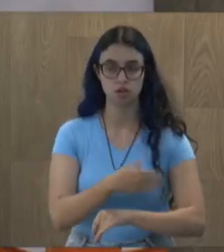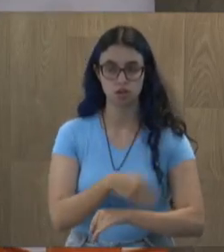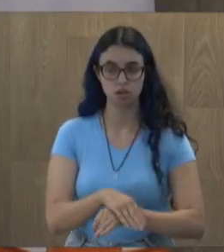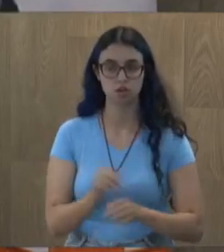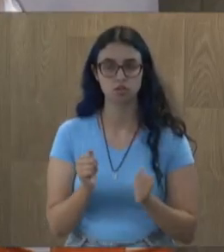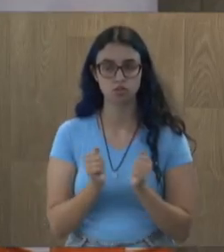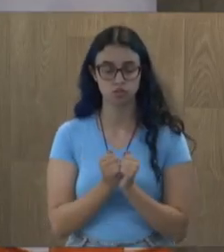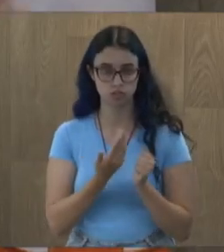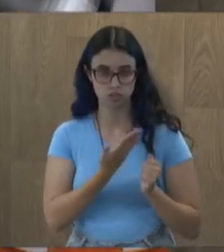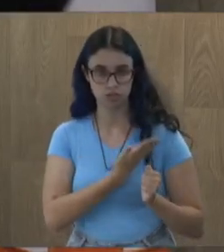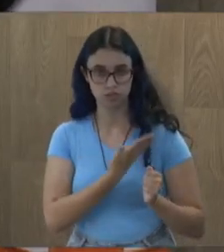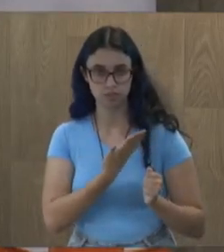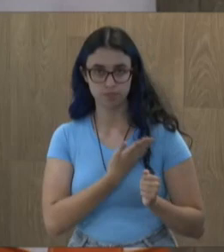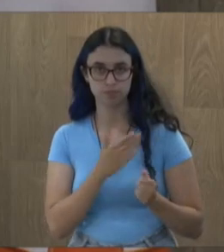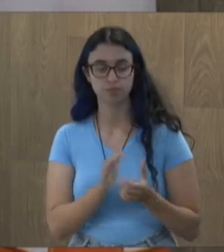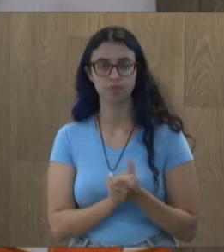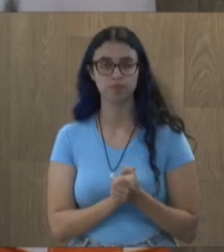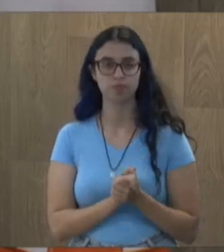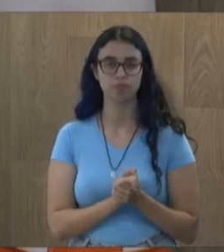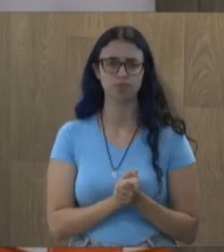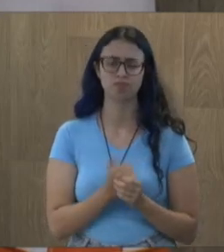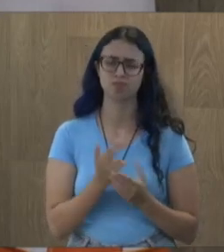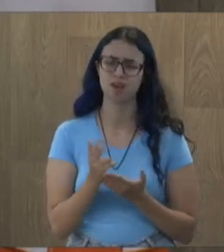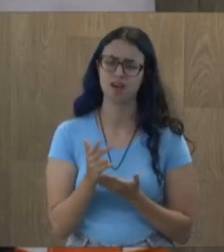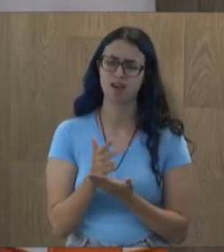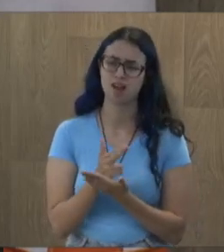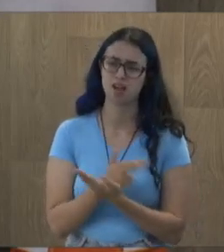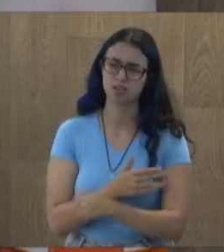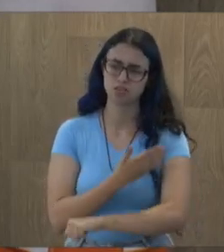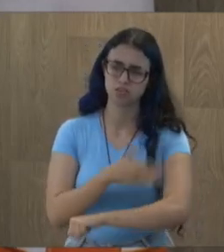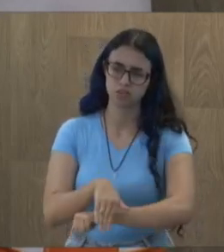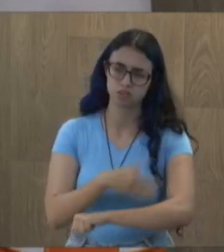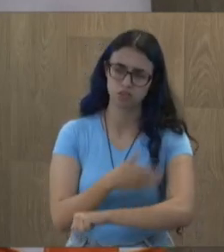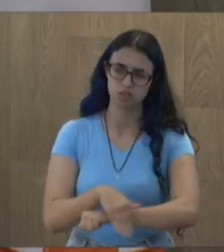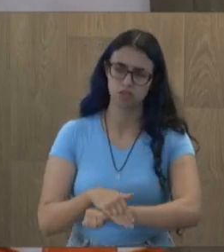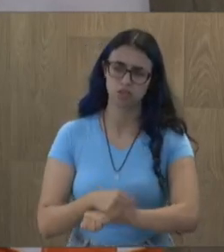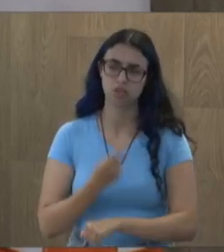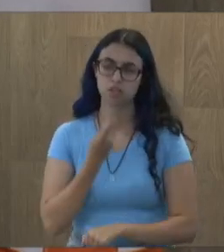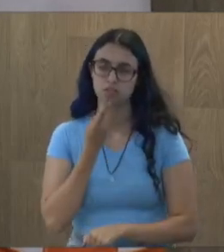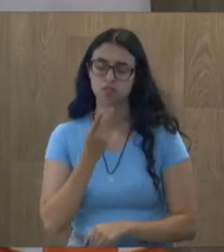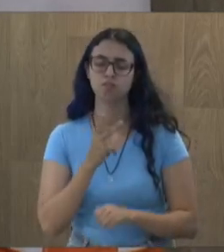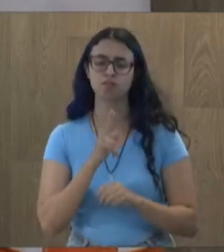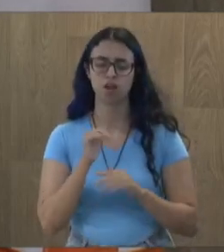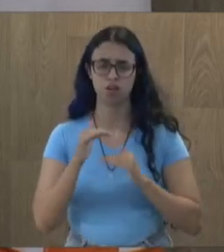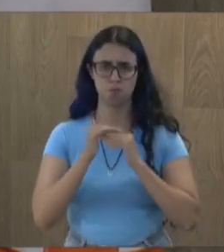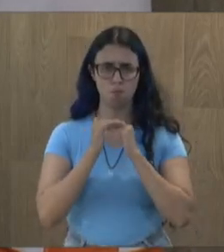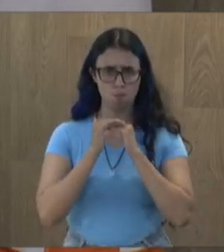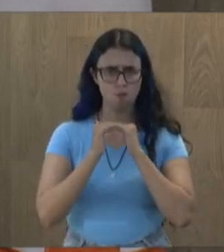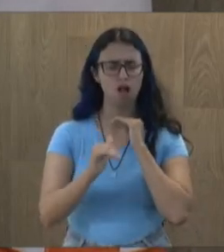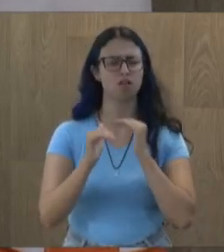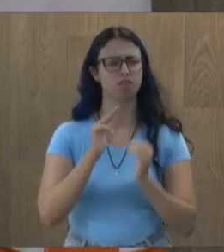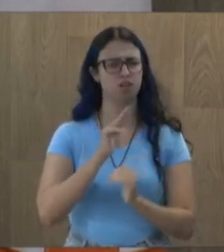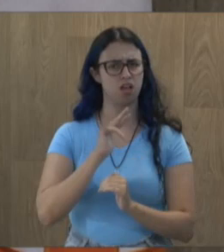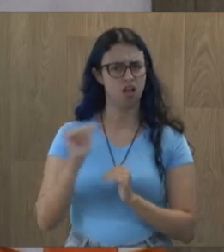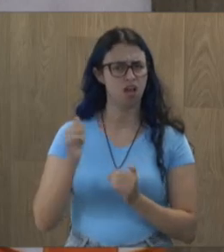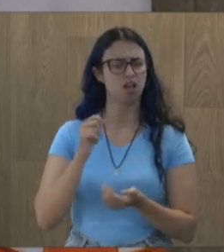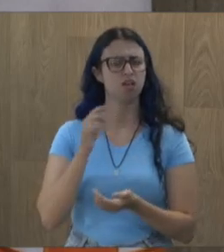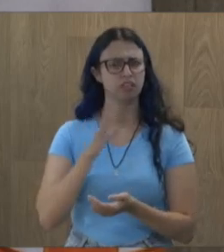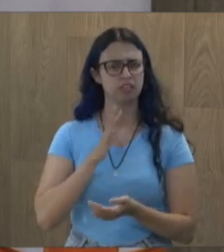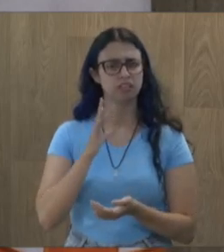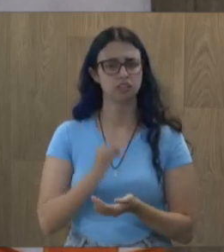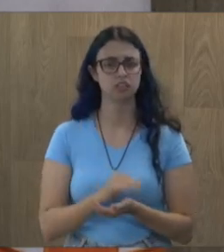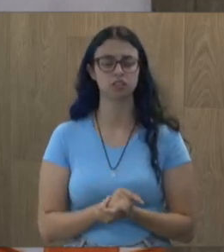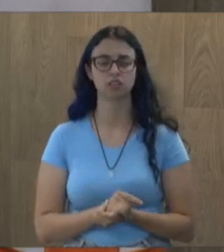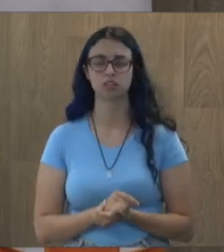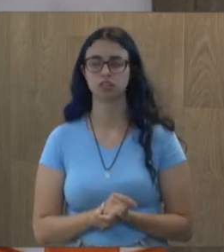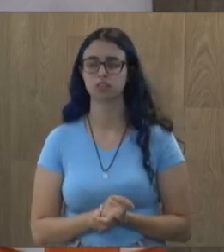amigo, estivemos na rua, não só essa rua, mas duas próximas também, falou que vai fazer a pavimentação. O vereador, tem o ofício dele